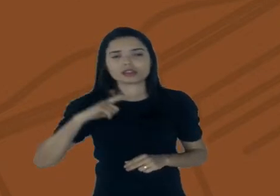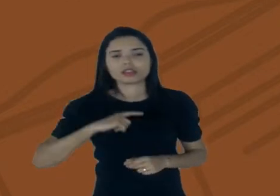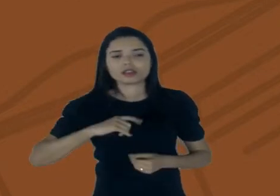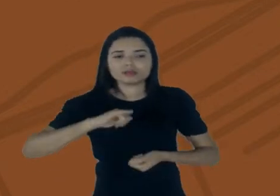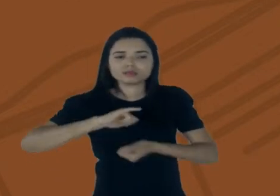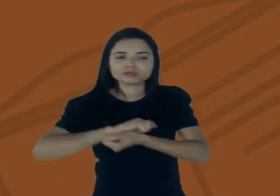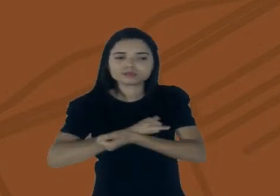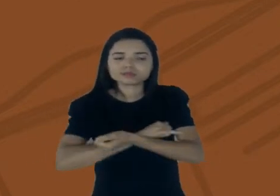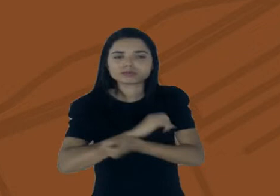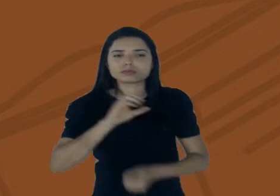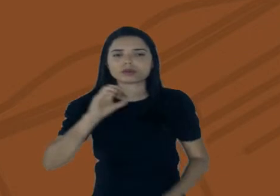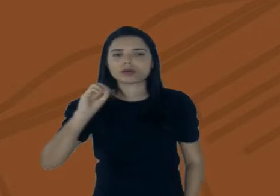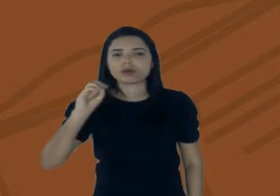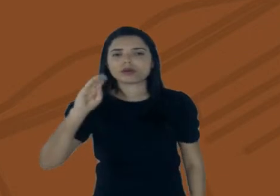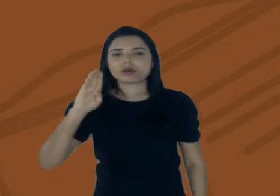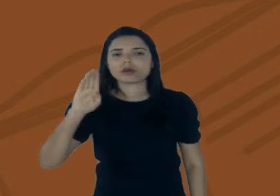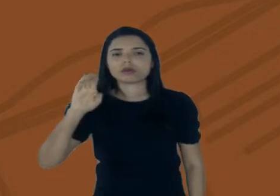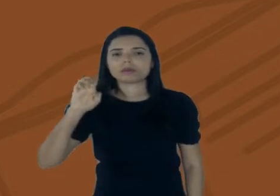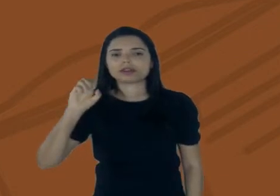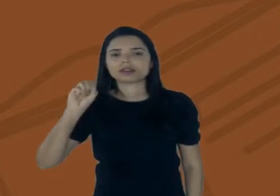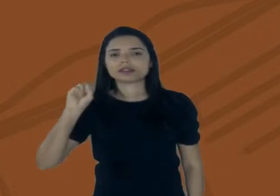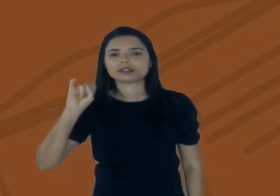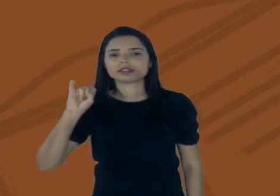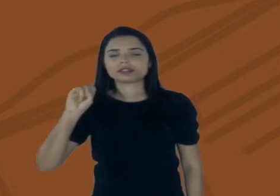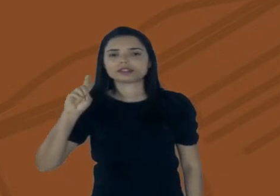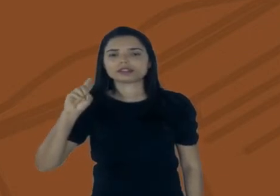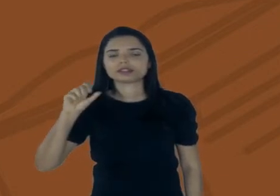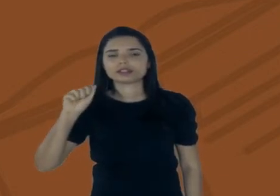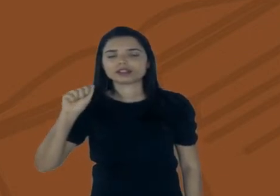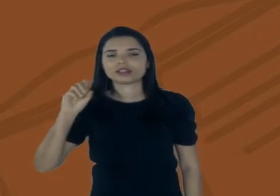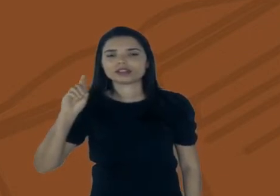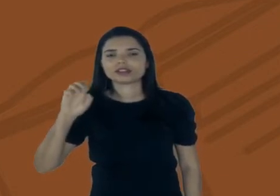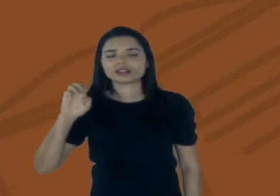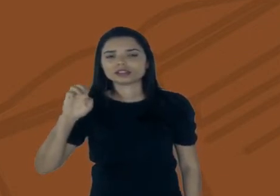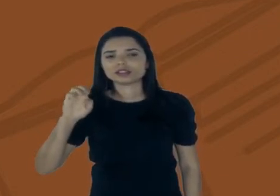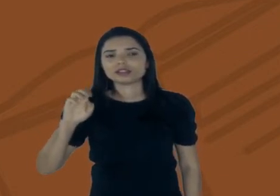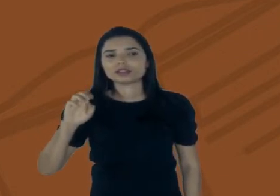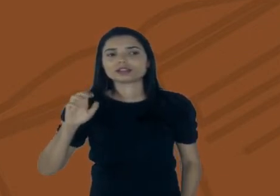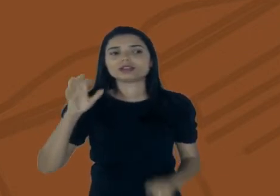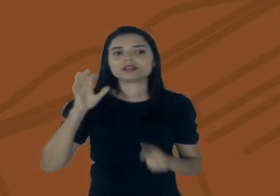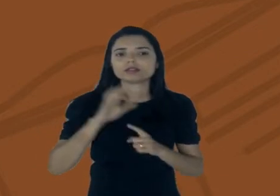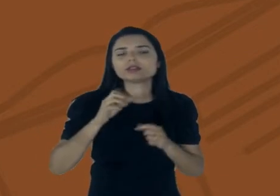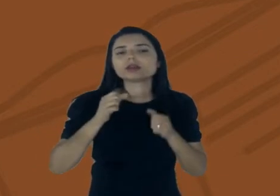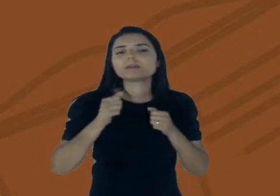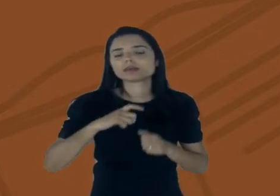propensa a ter esse tipo de doença.